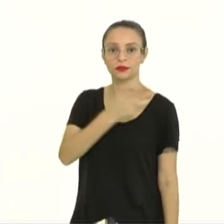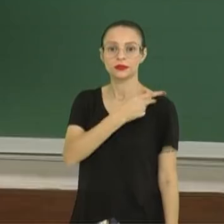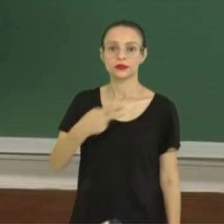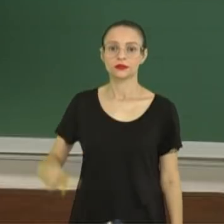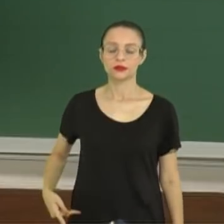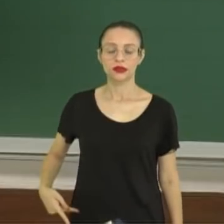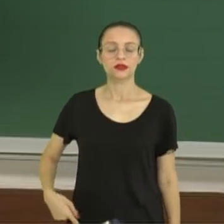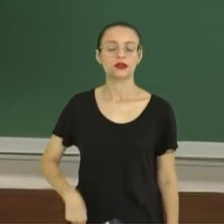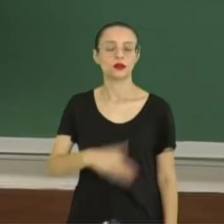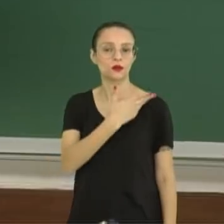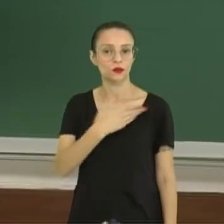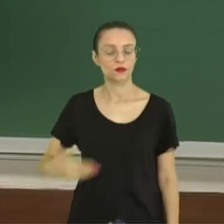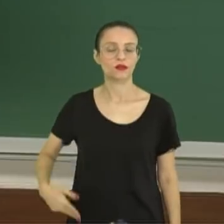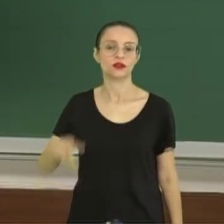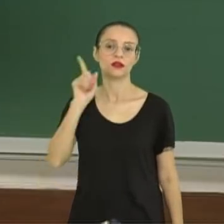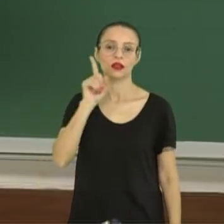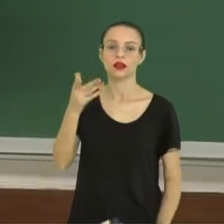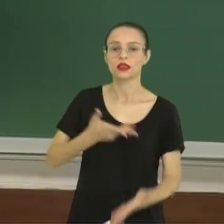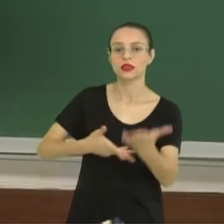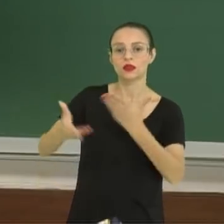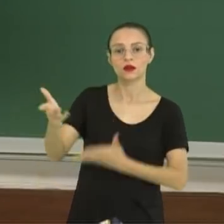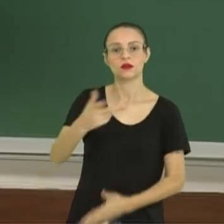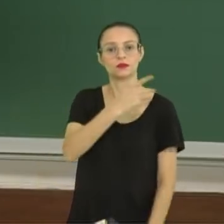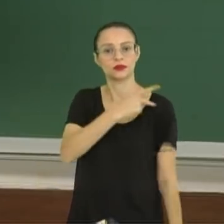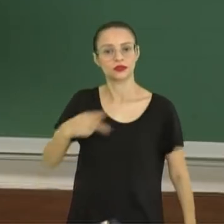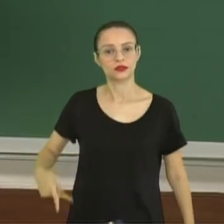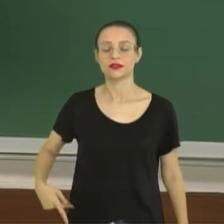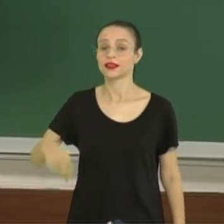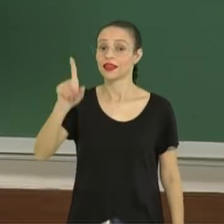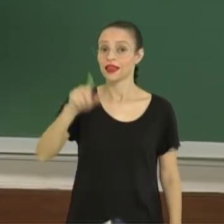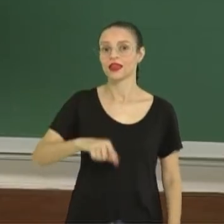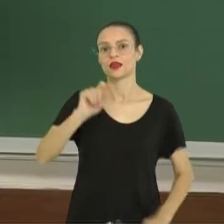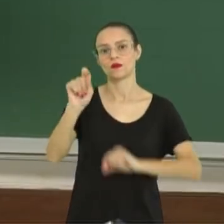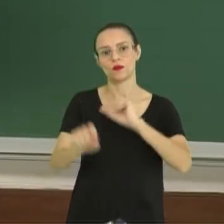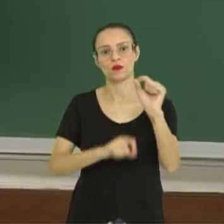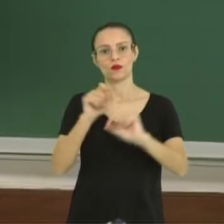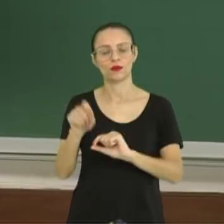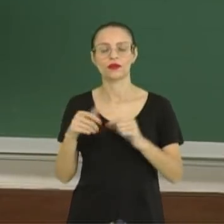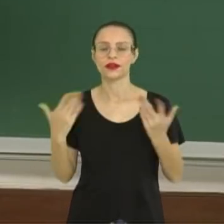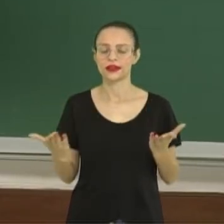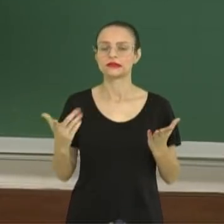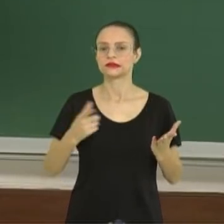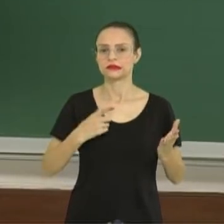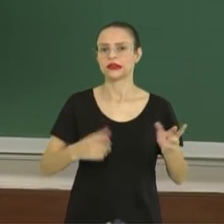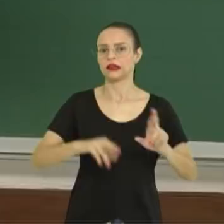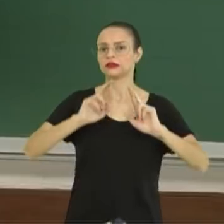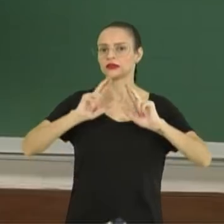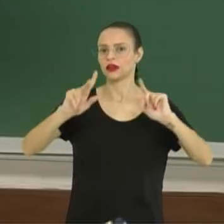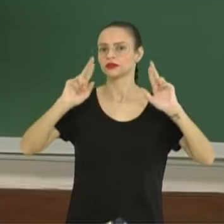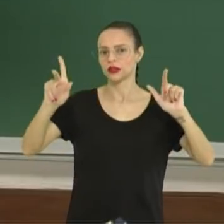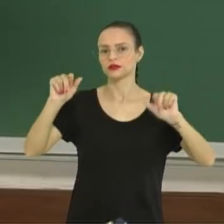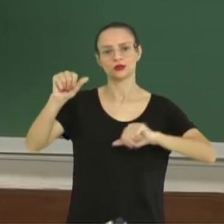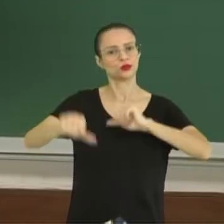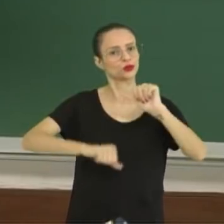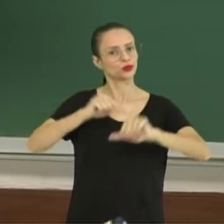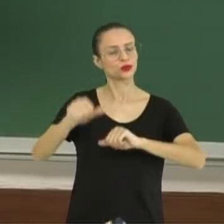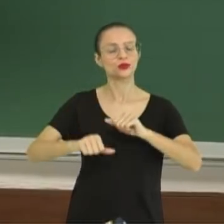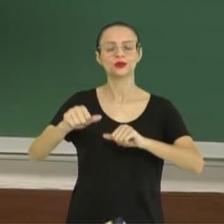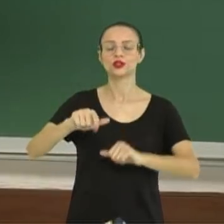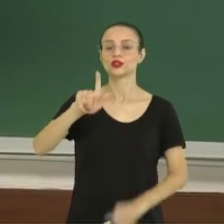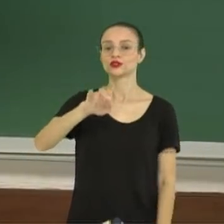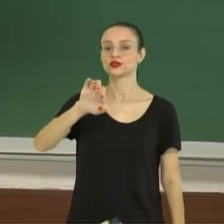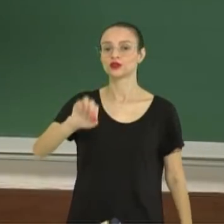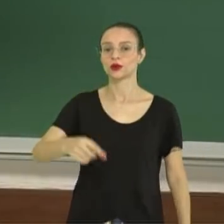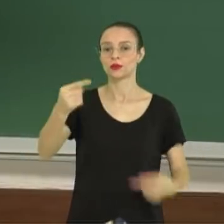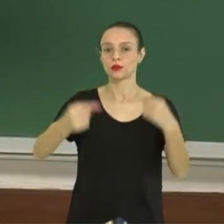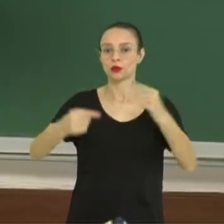governos estadunidenses, a troca de presidentes, elas causam modificações, mudanças, transformações na geopolítica mundial.